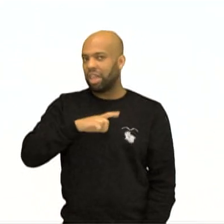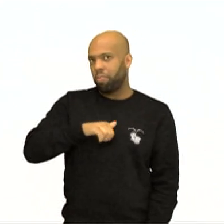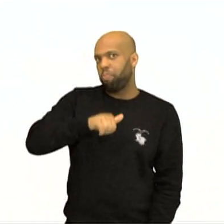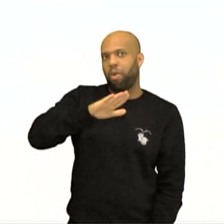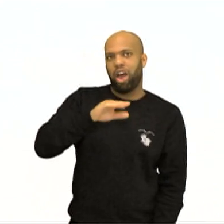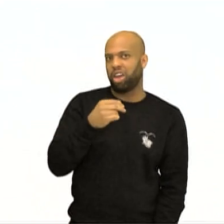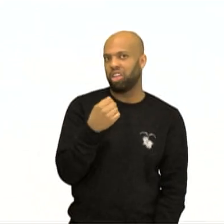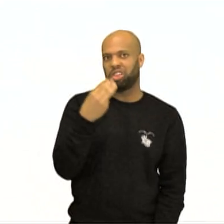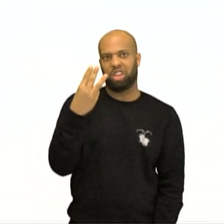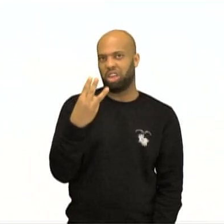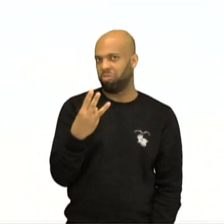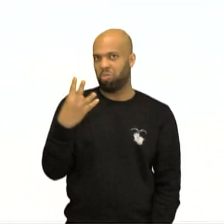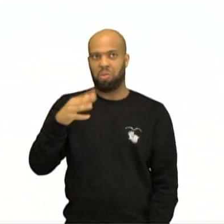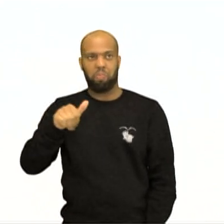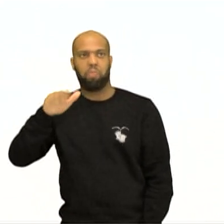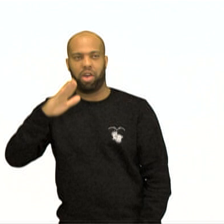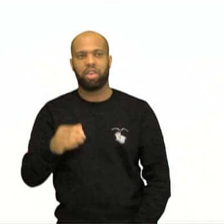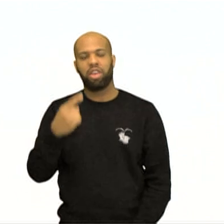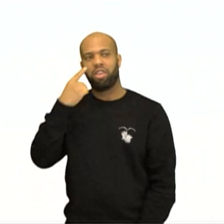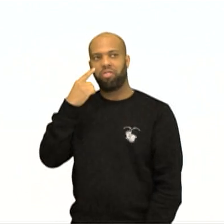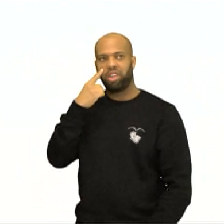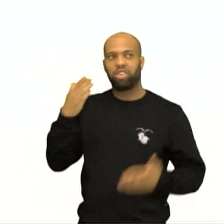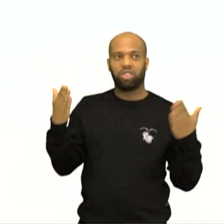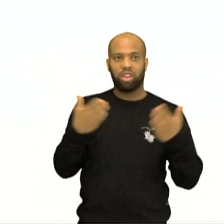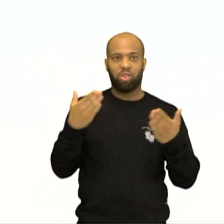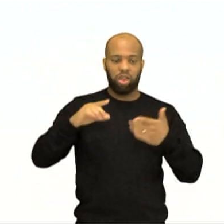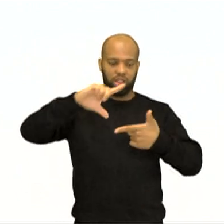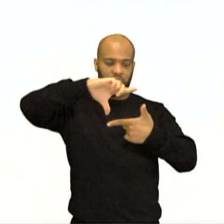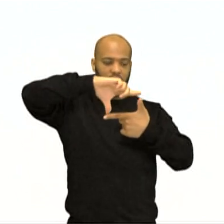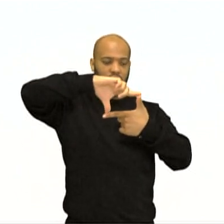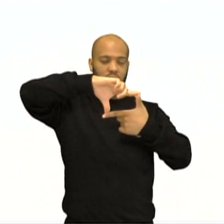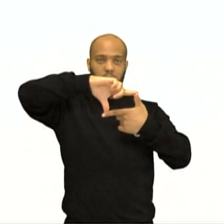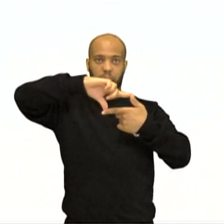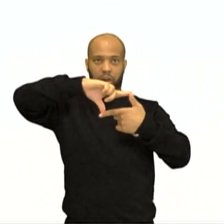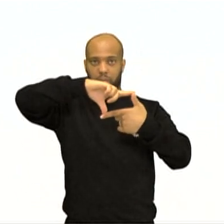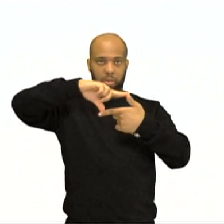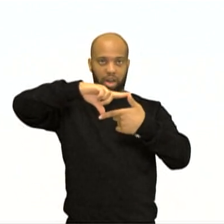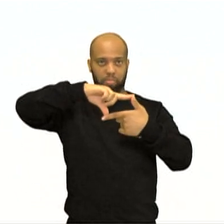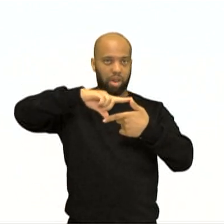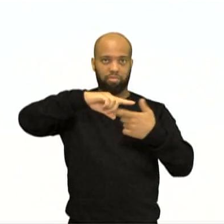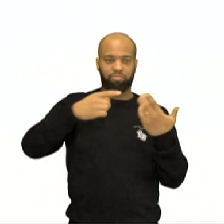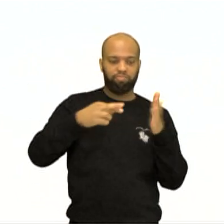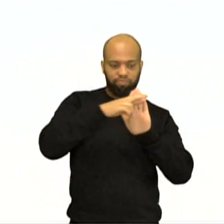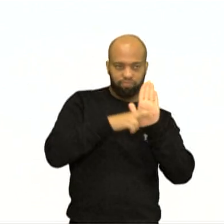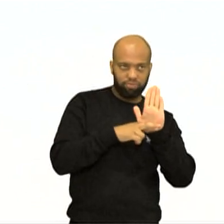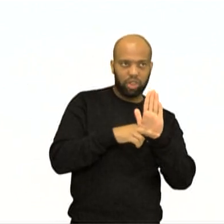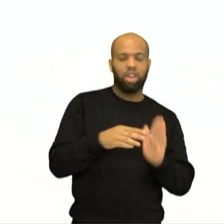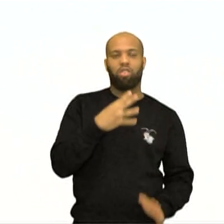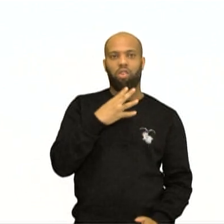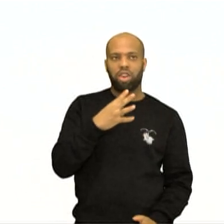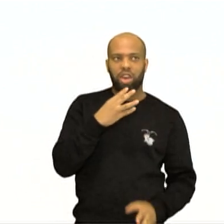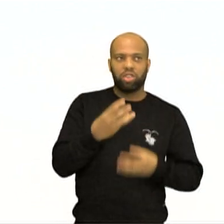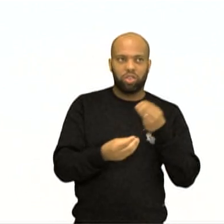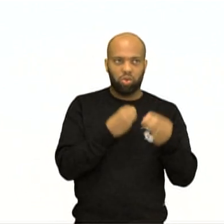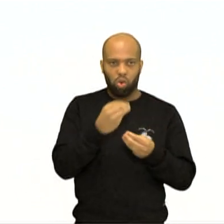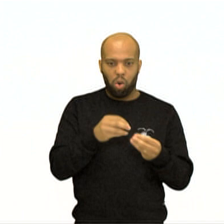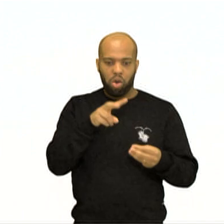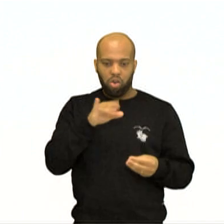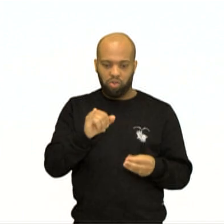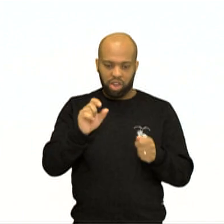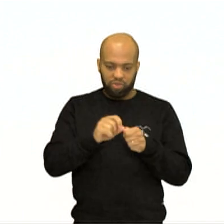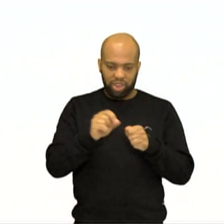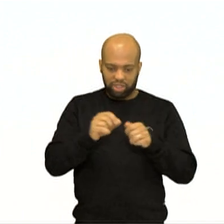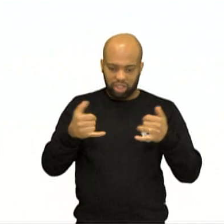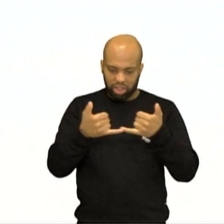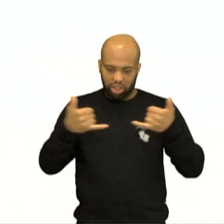que mostra muito certinho sobre isso. No regra do paralelogramo, coincido as origens, certo? Faço retas